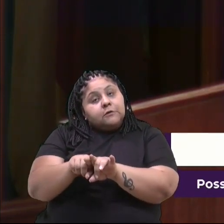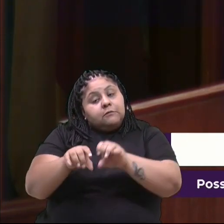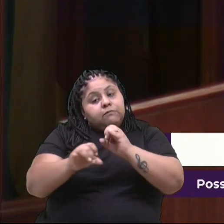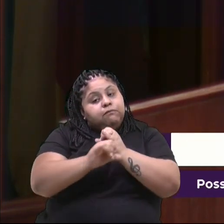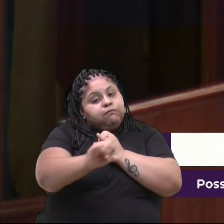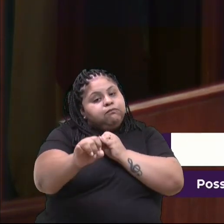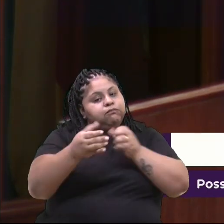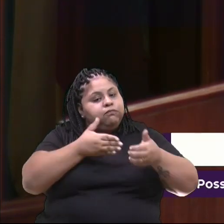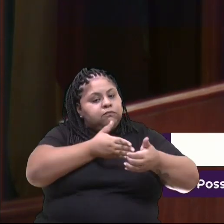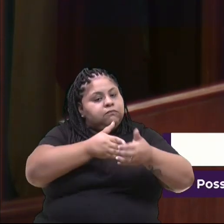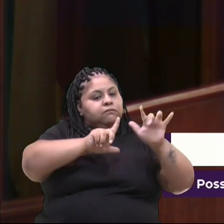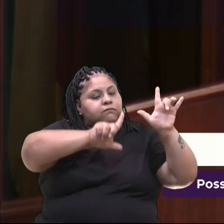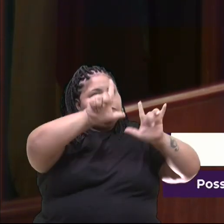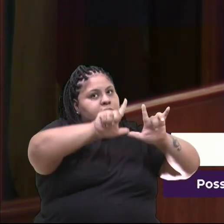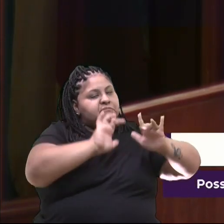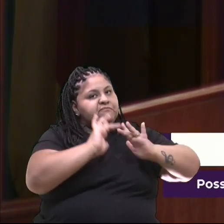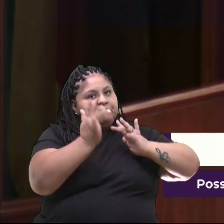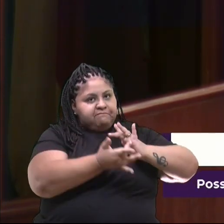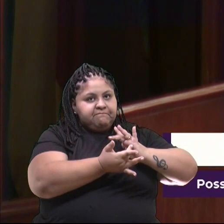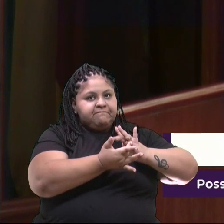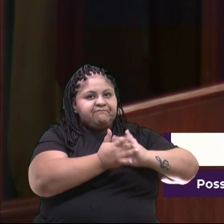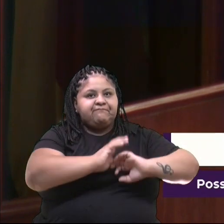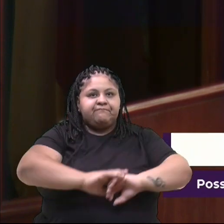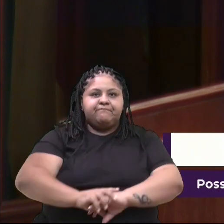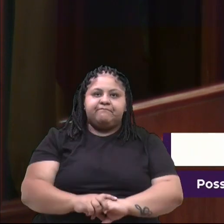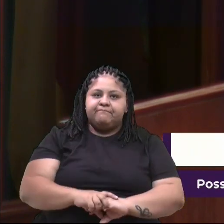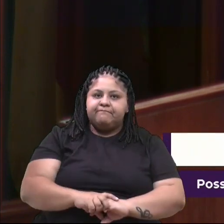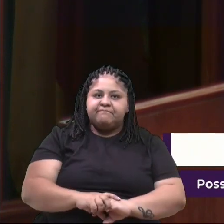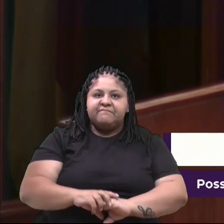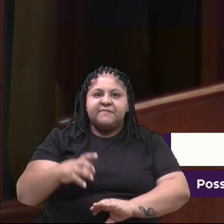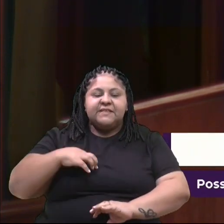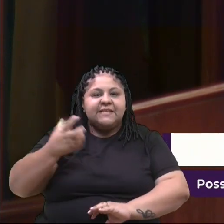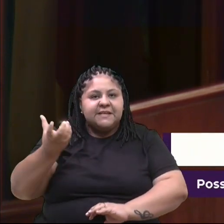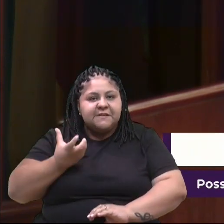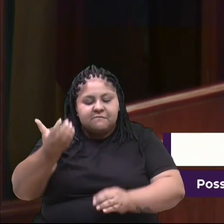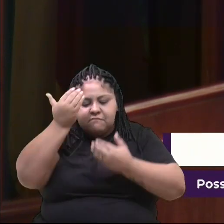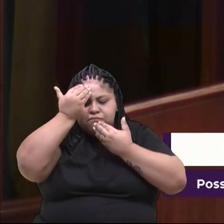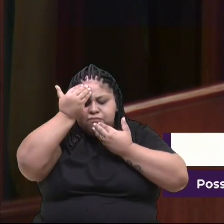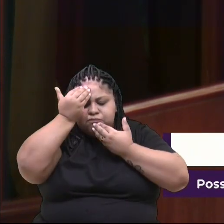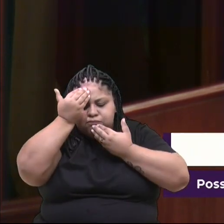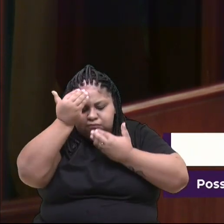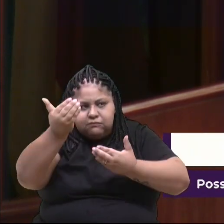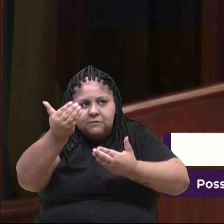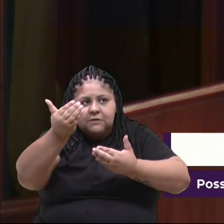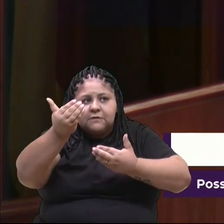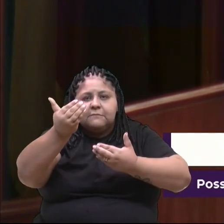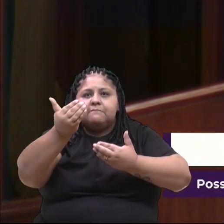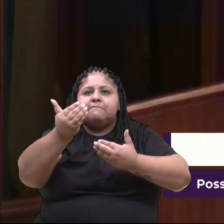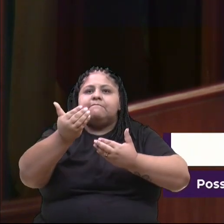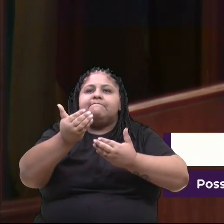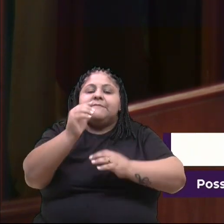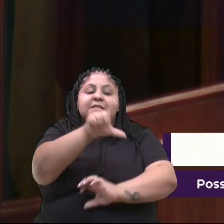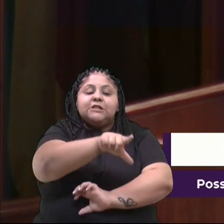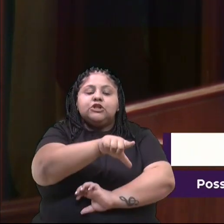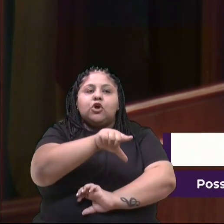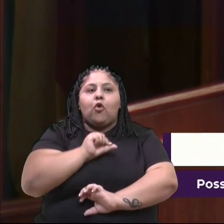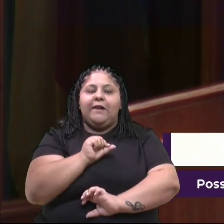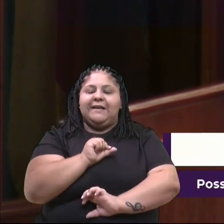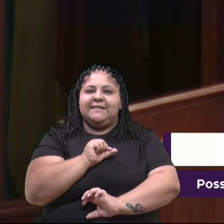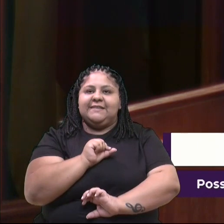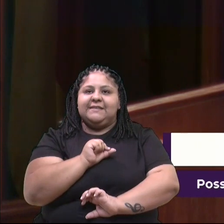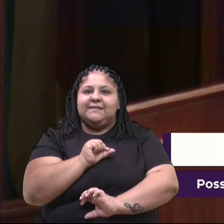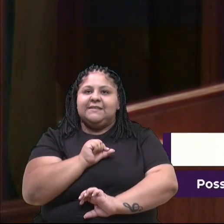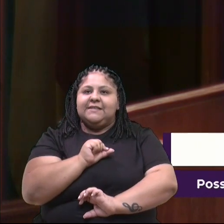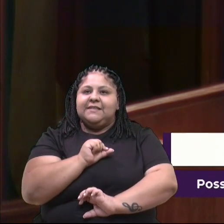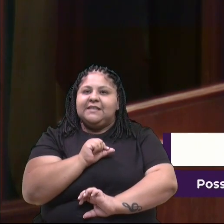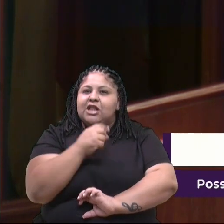acompanhando pela TV e pelas redes sociais. Eu quero agradecer imensamente por essa escolha, em